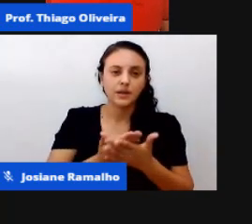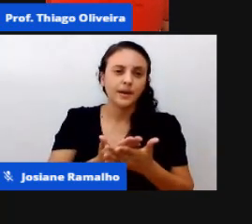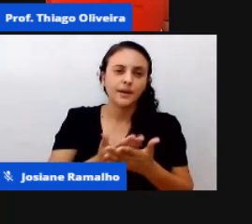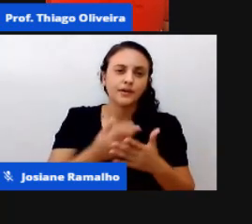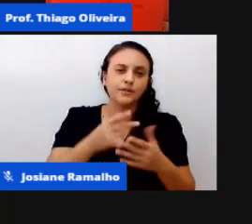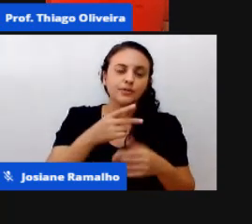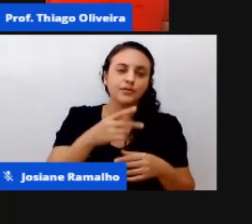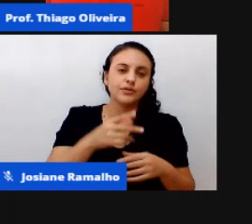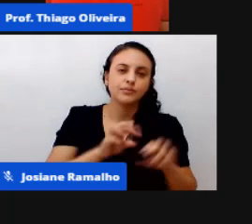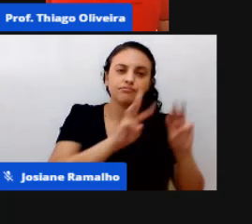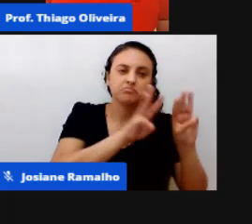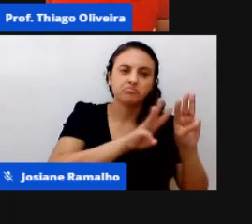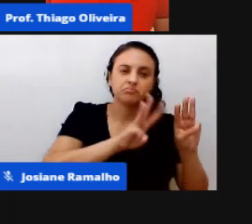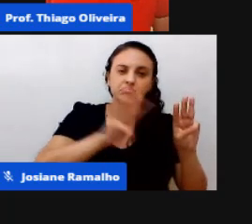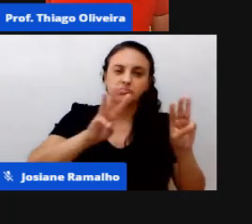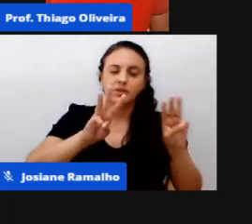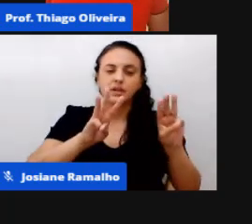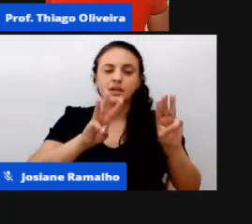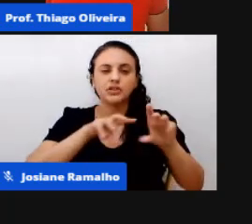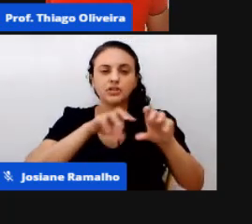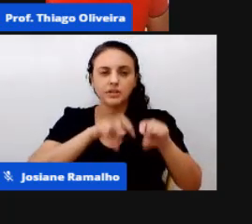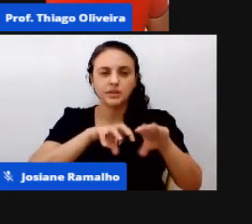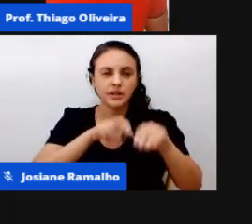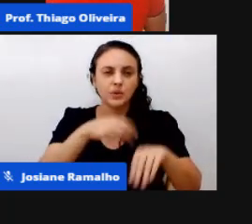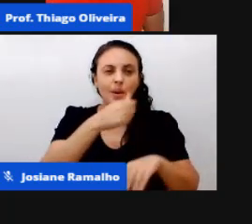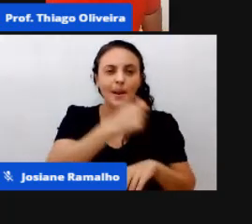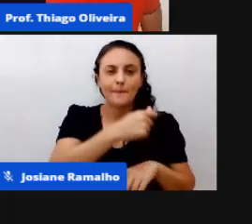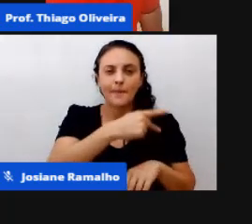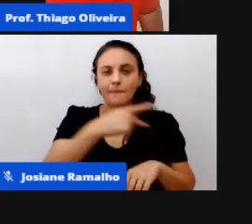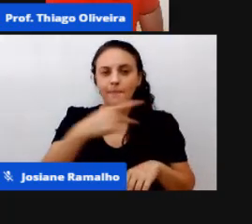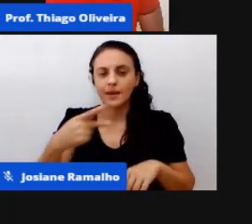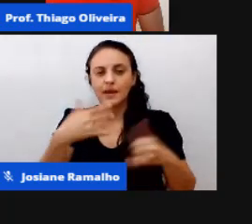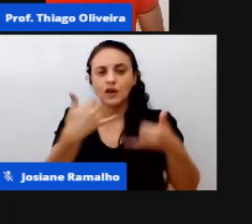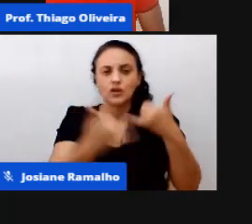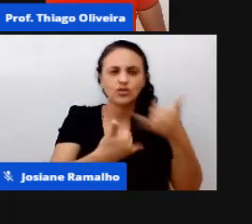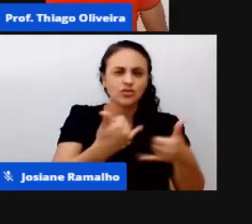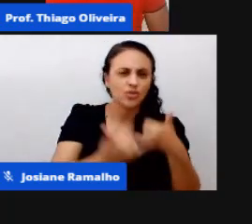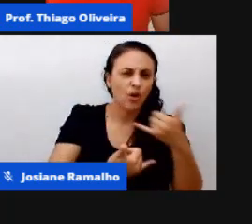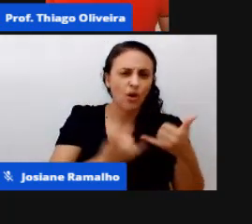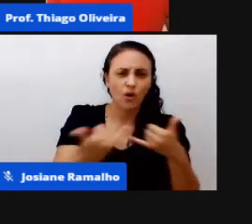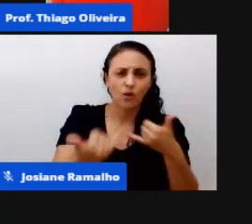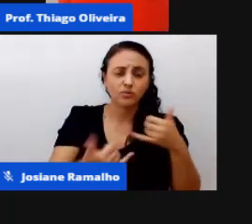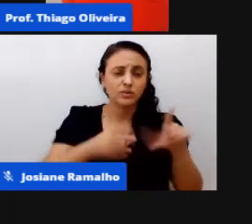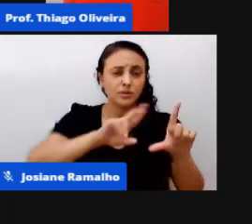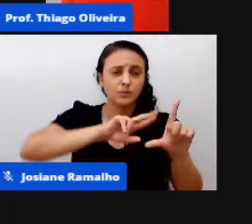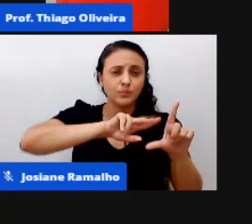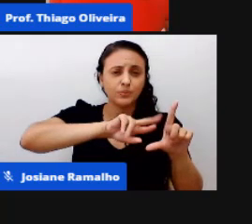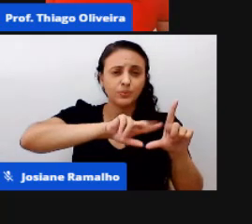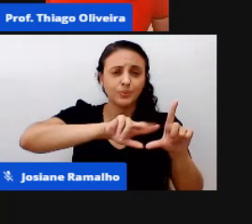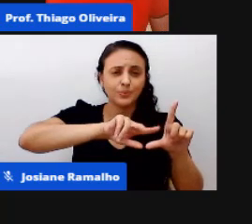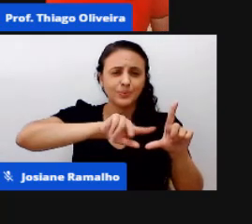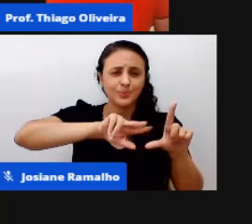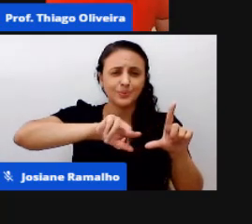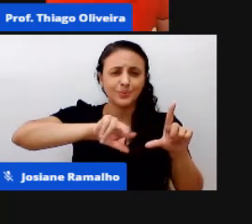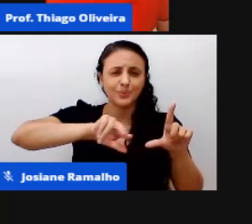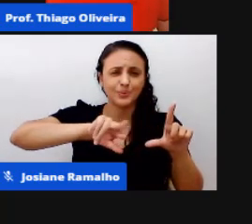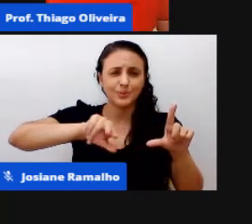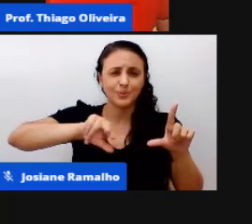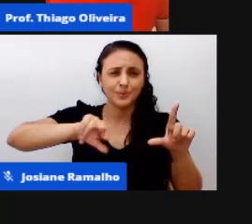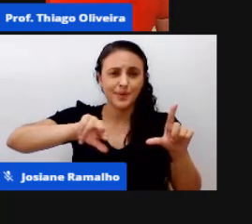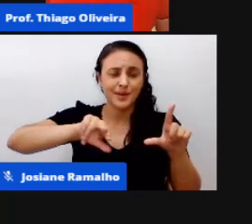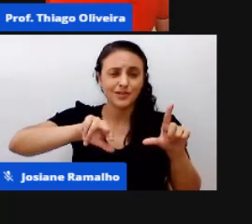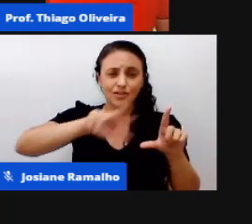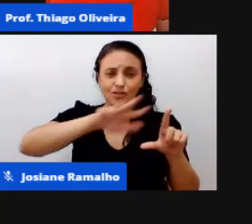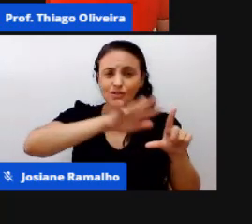plataformas adaptativas de ensino, aplicativos, jogos, multimídias em gerais, tudo isso vai ajudar